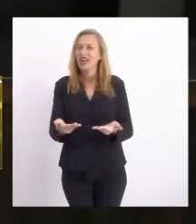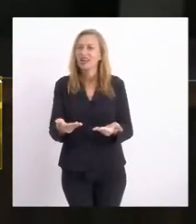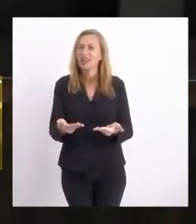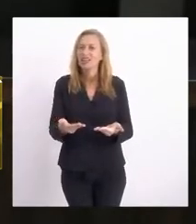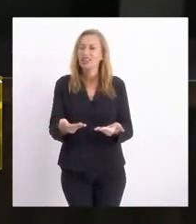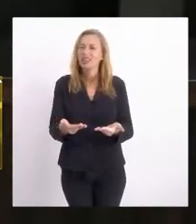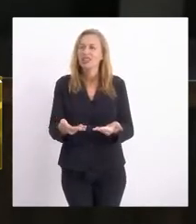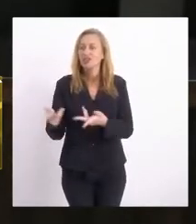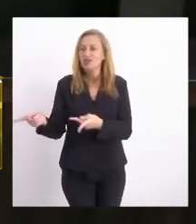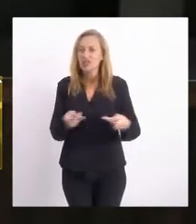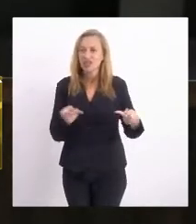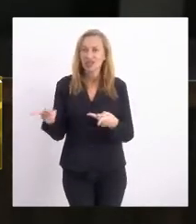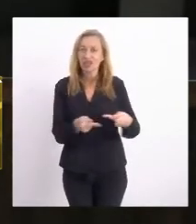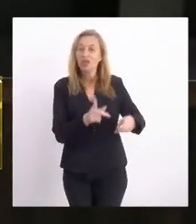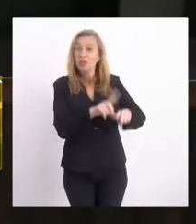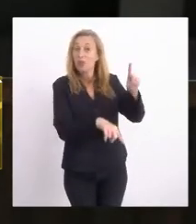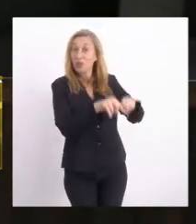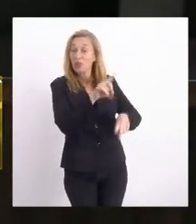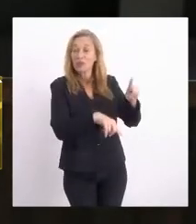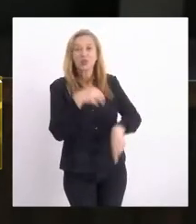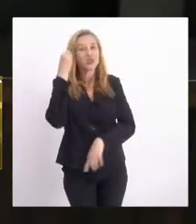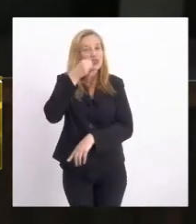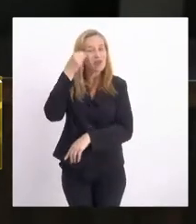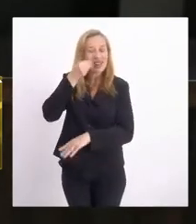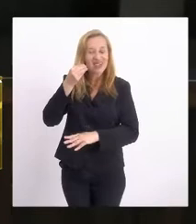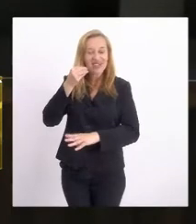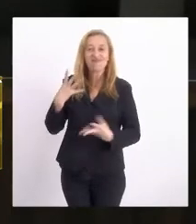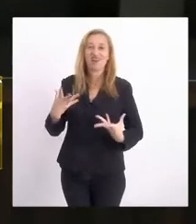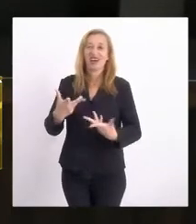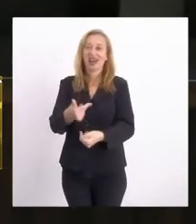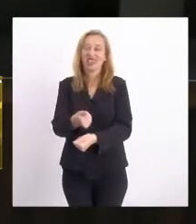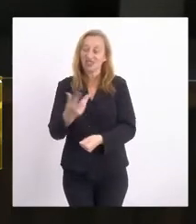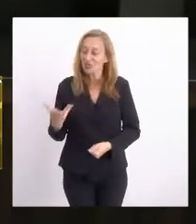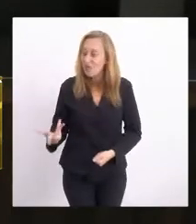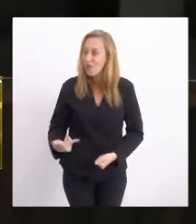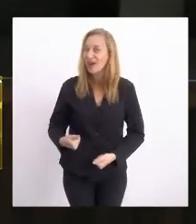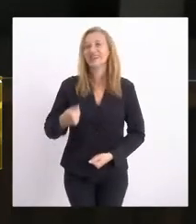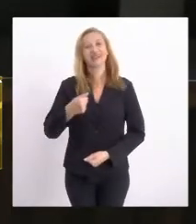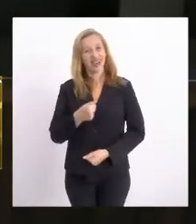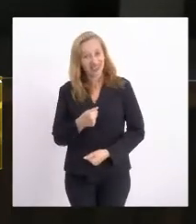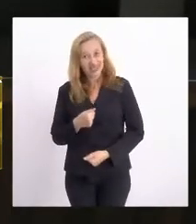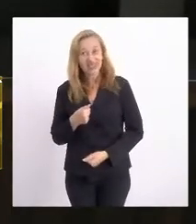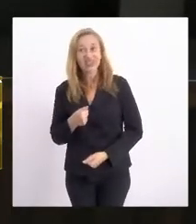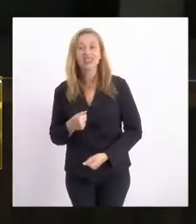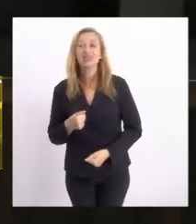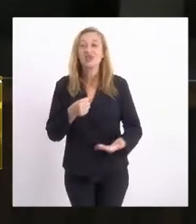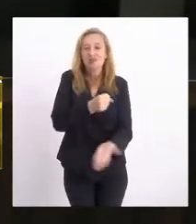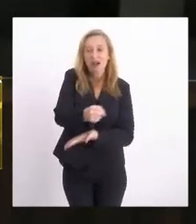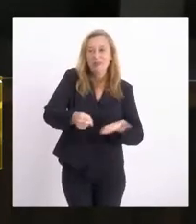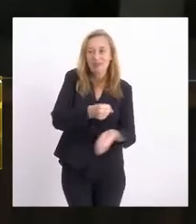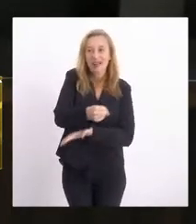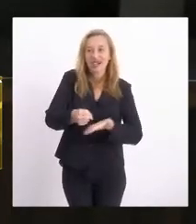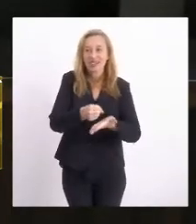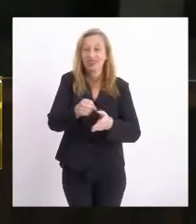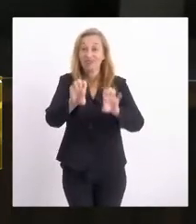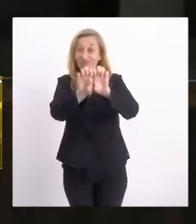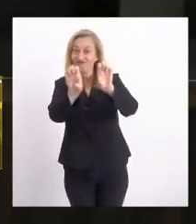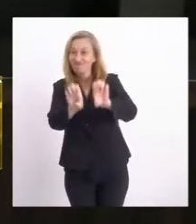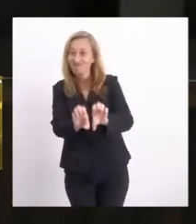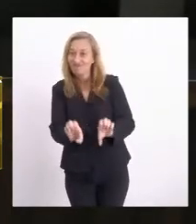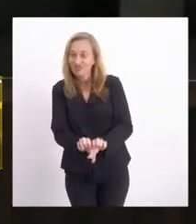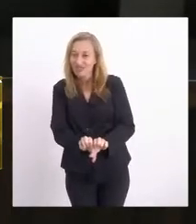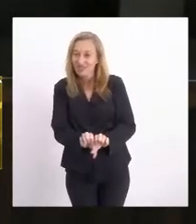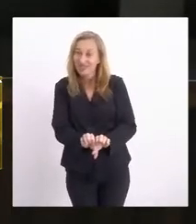seus visitantes produtos e experiências únicas de qualidade e tendo como base a estruturação